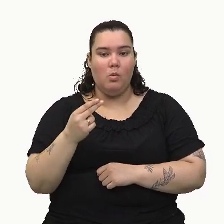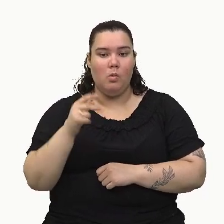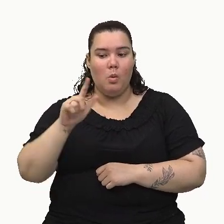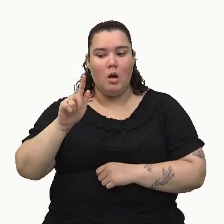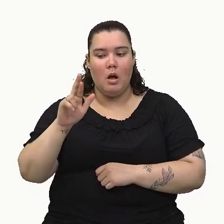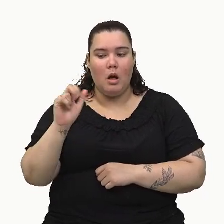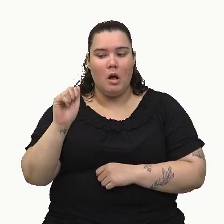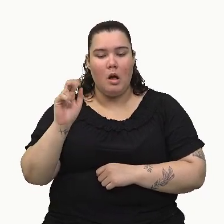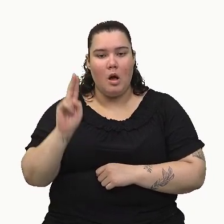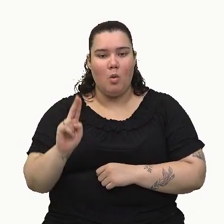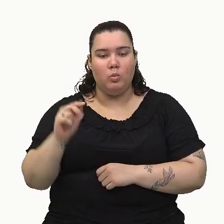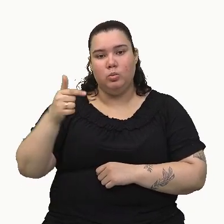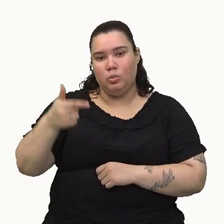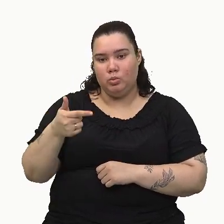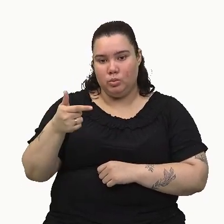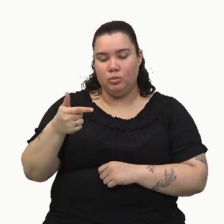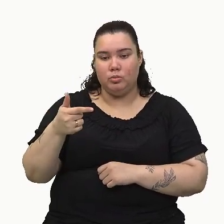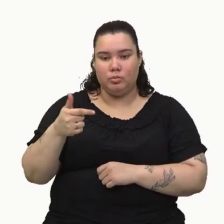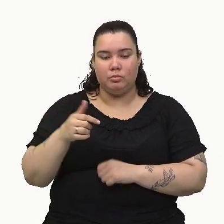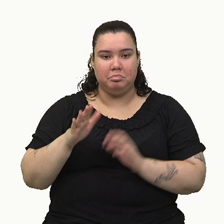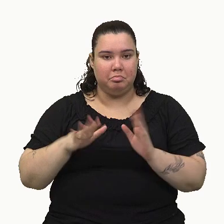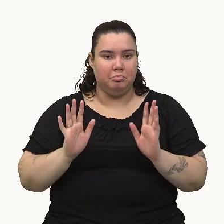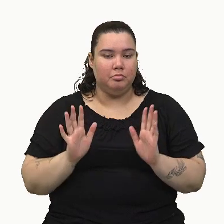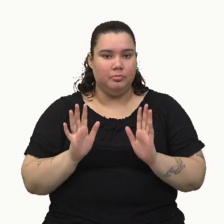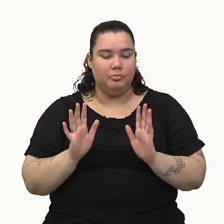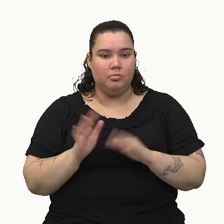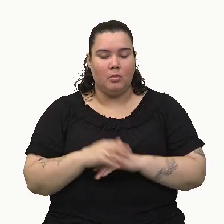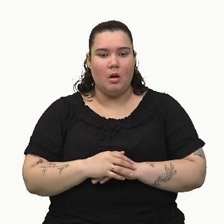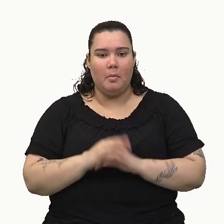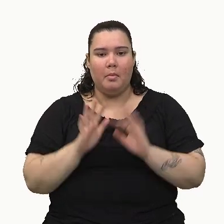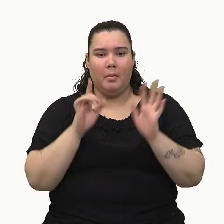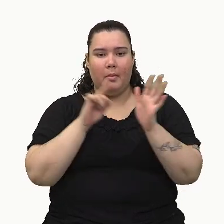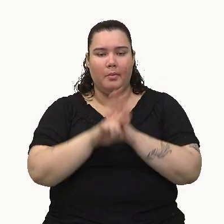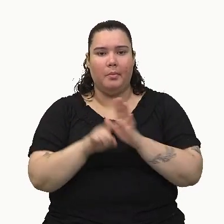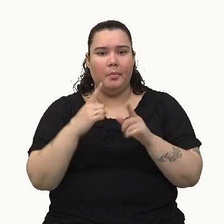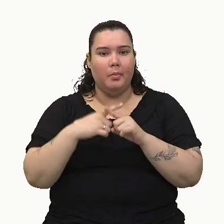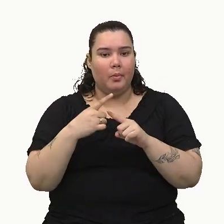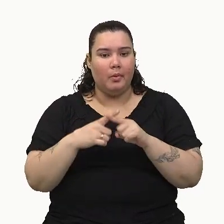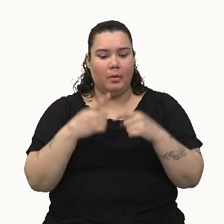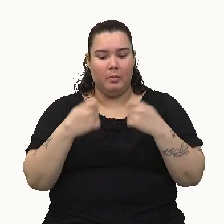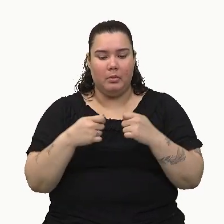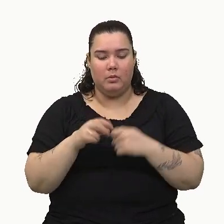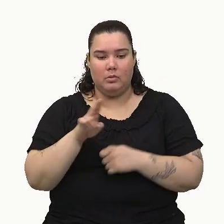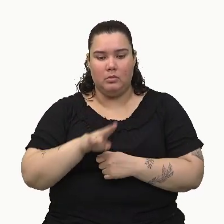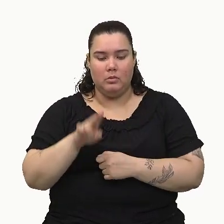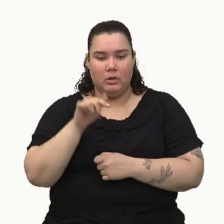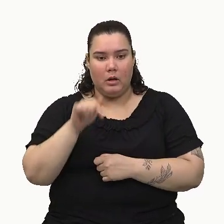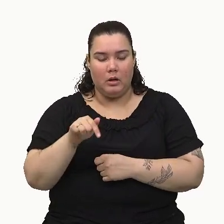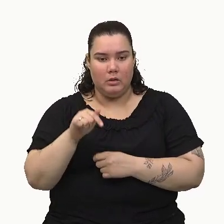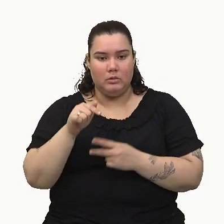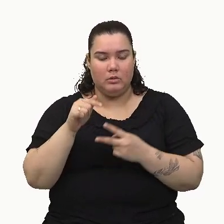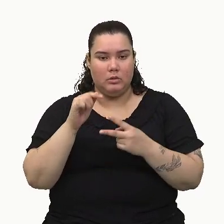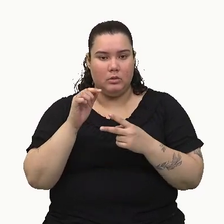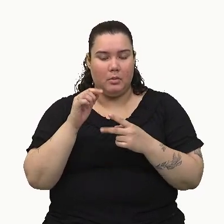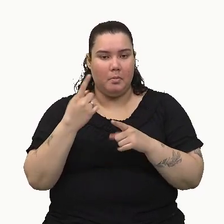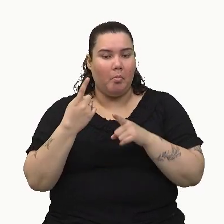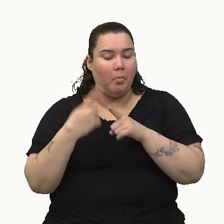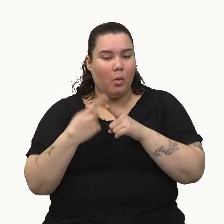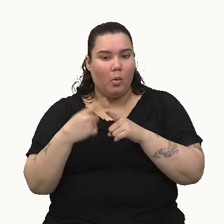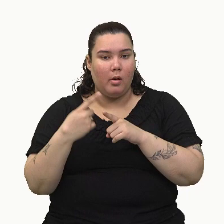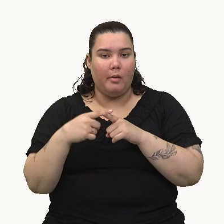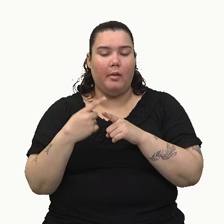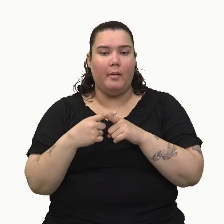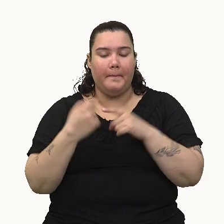faz. E aí você me pergunta, mas por que nós temos que tratar essa função? Ou, aliás, por que nós temos